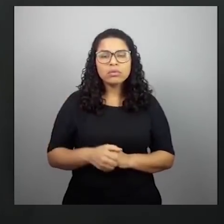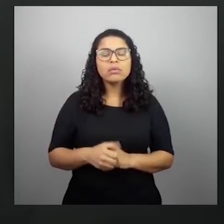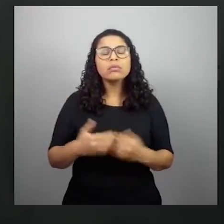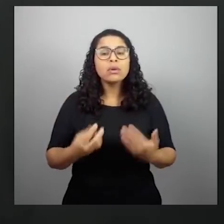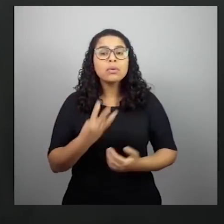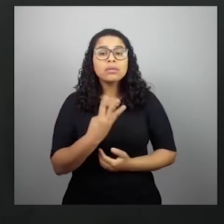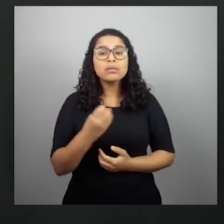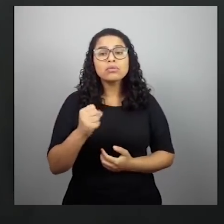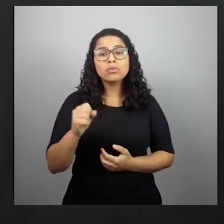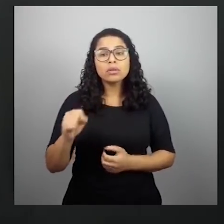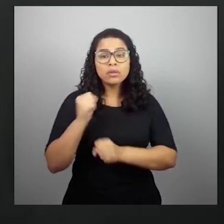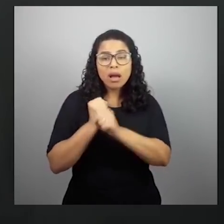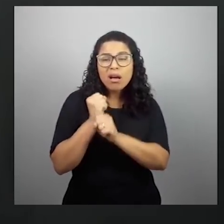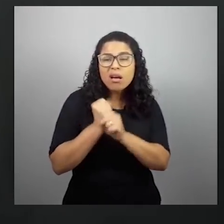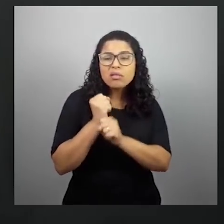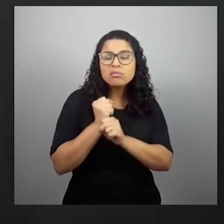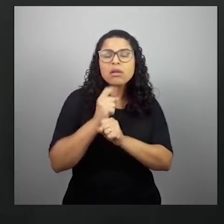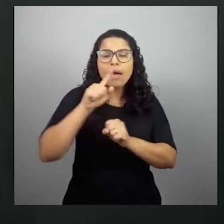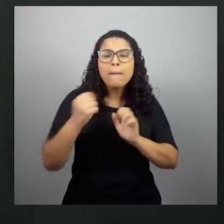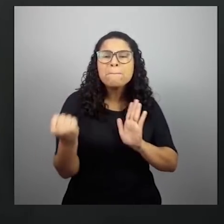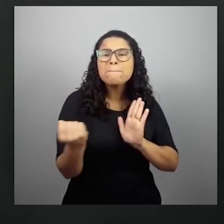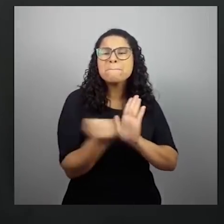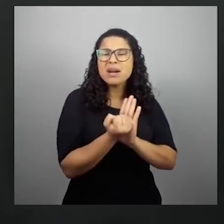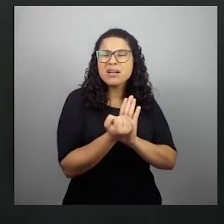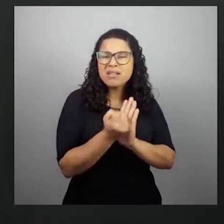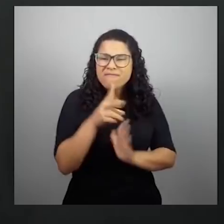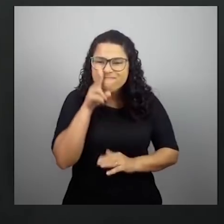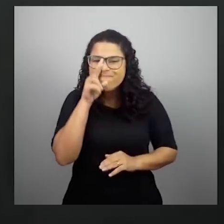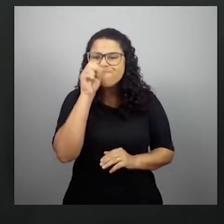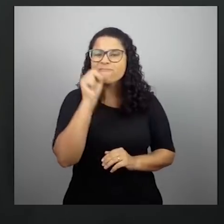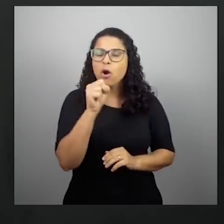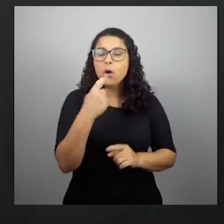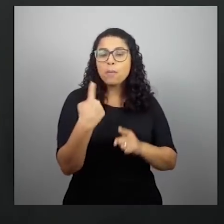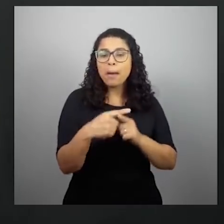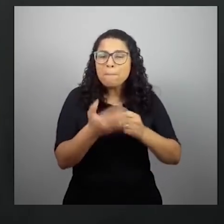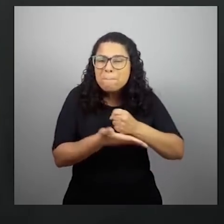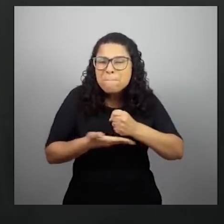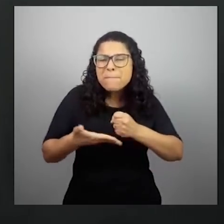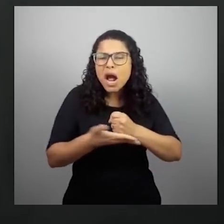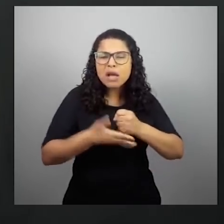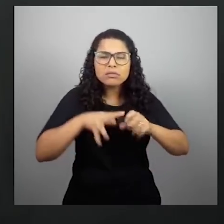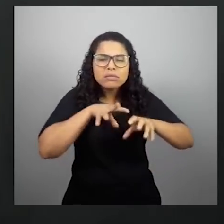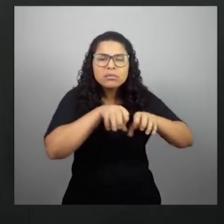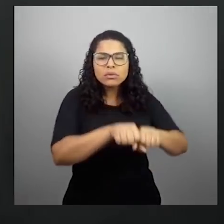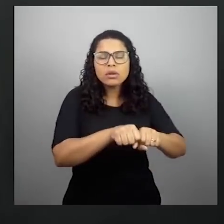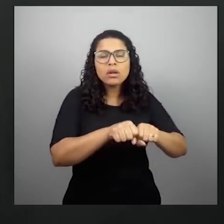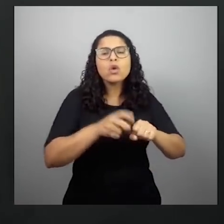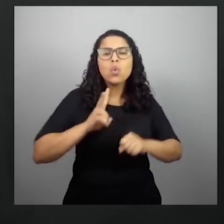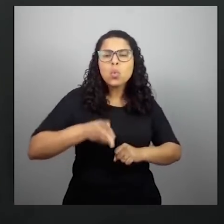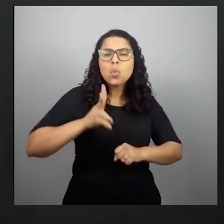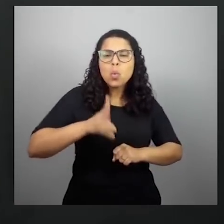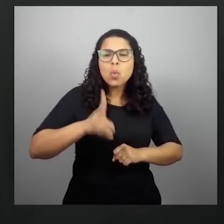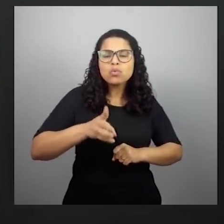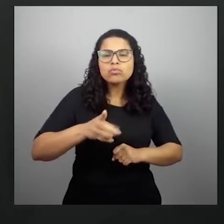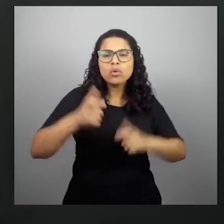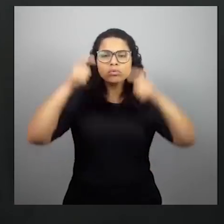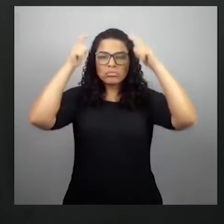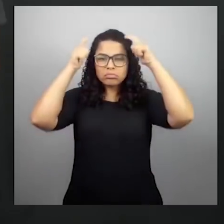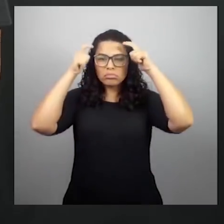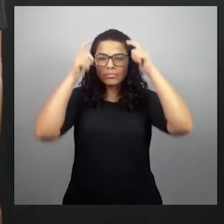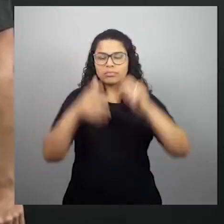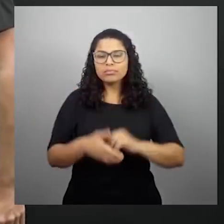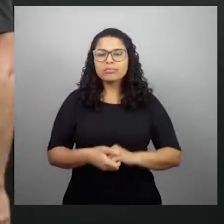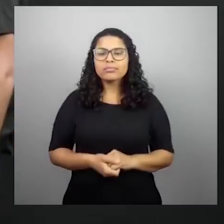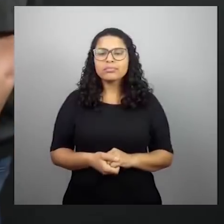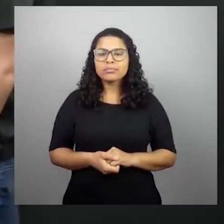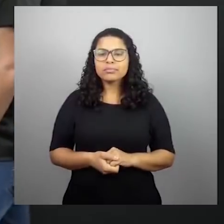marca muito forte, que foi a base da sociedade colonial e que se perpetuou durante o Império. O que acontece? Mesmo